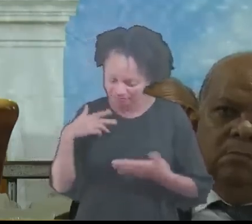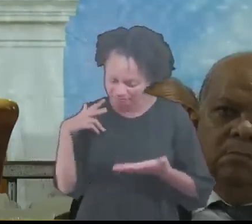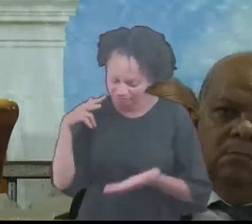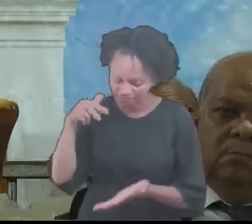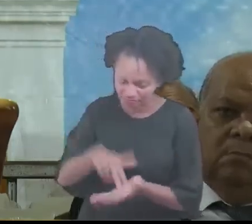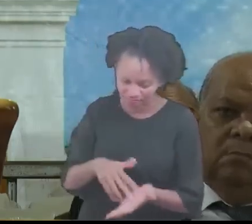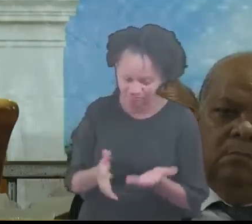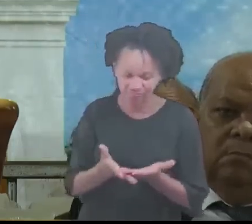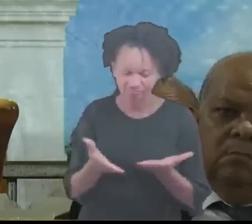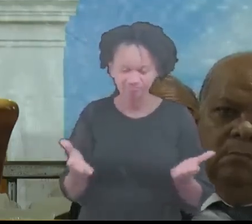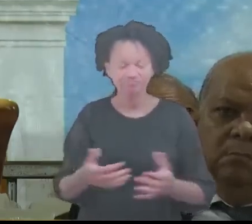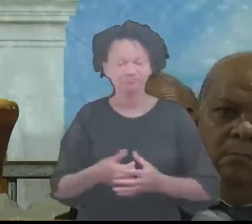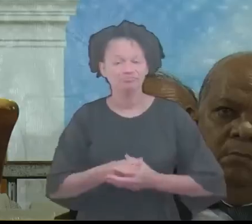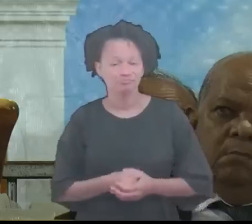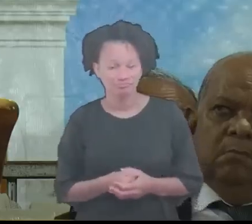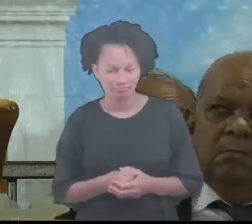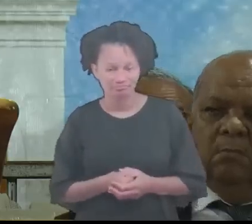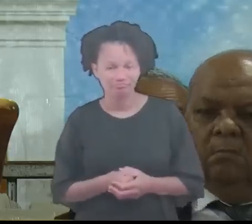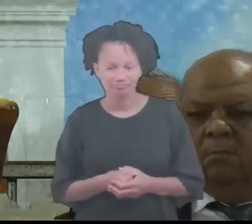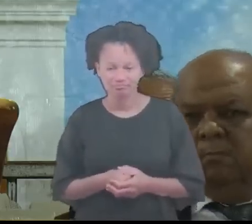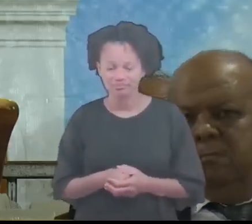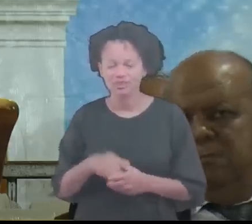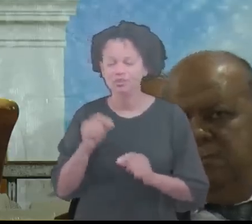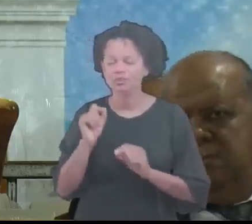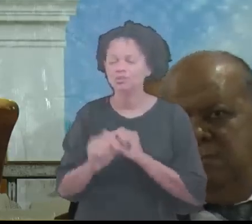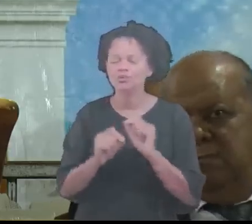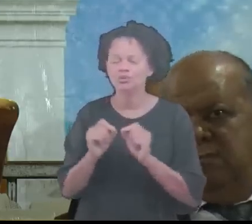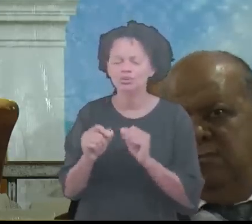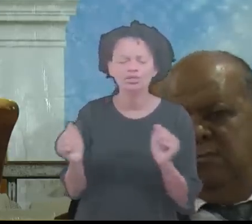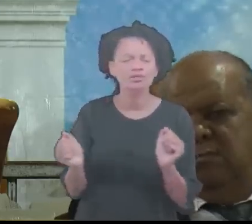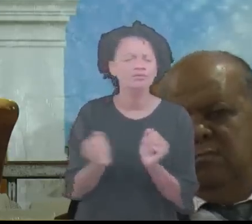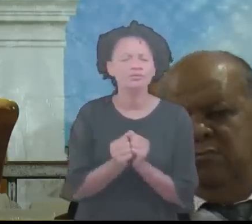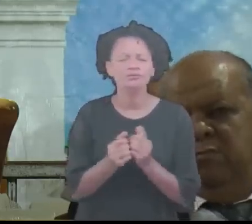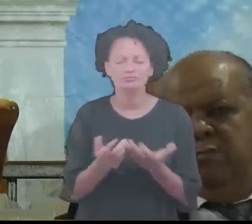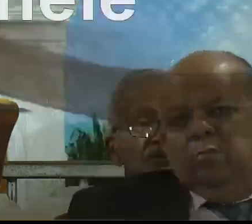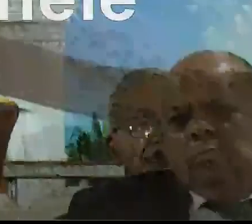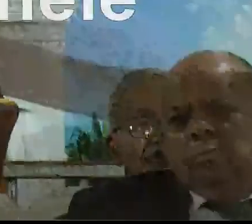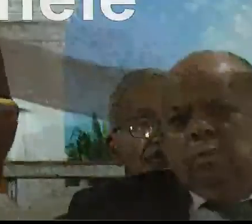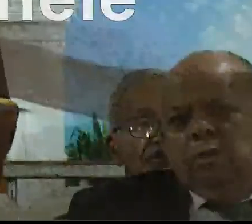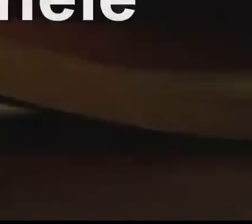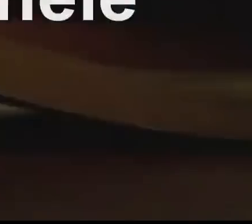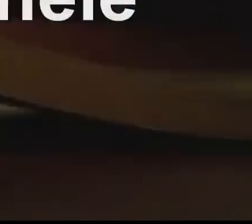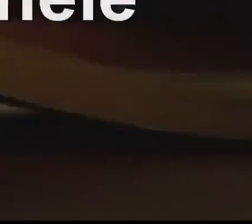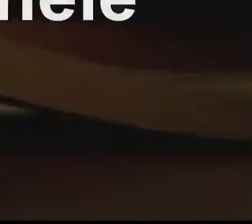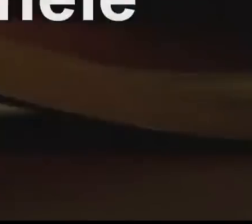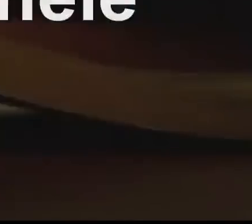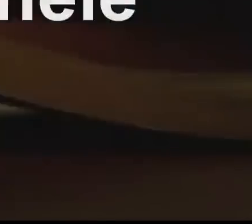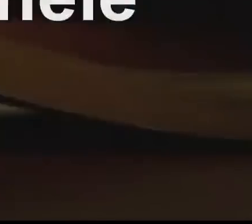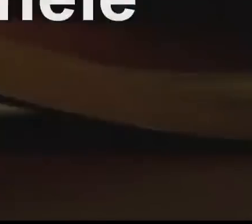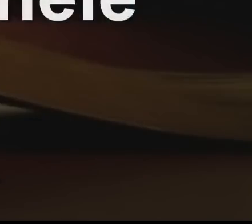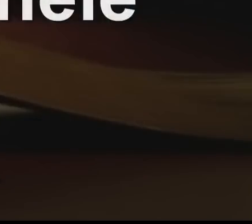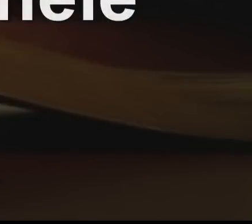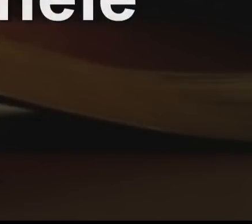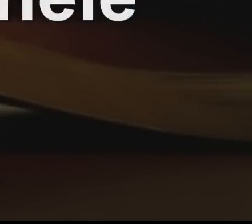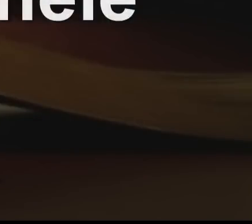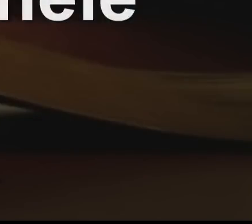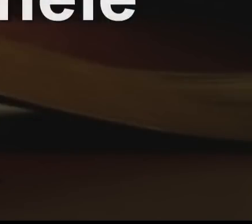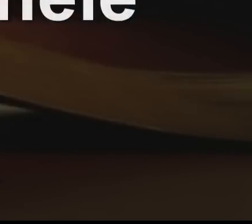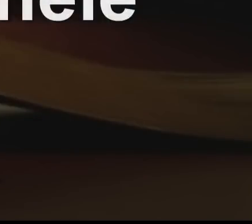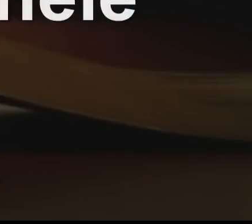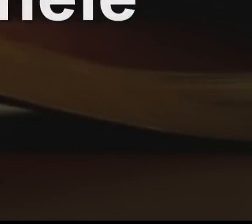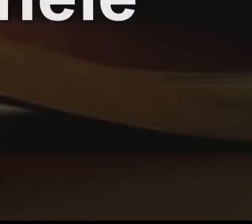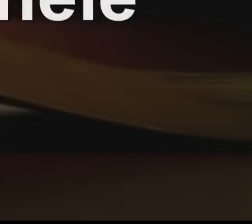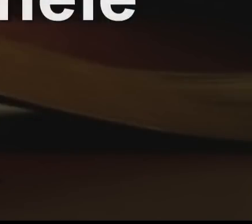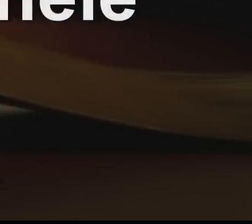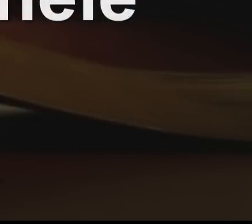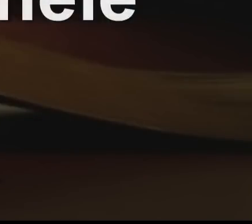ele, e faremos nele o que a igreja morar. Foi fraco, e faremos nele o que a igreja. Foi